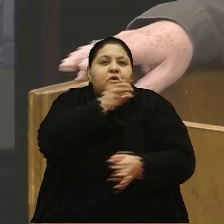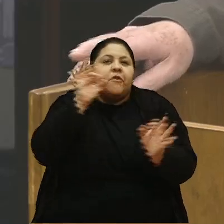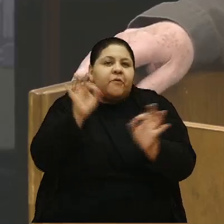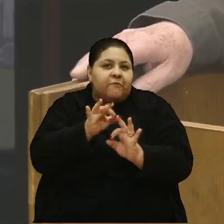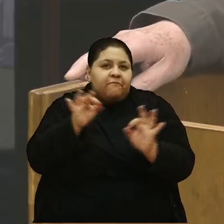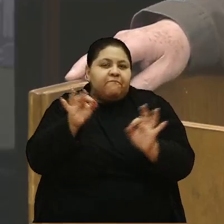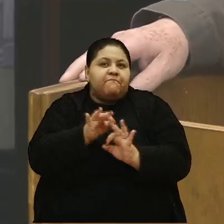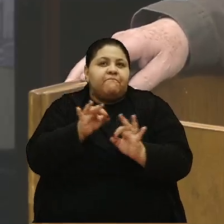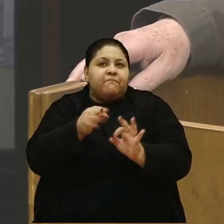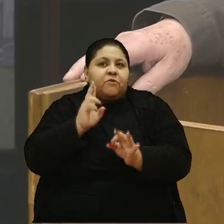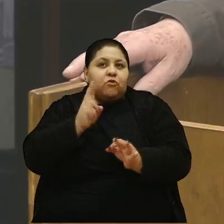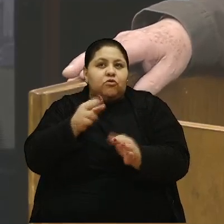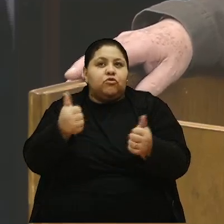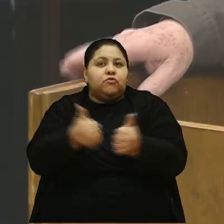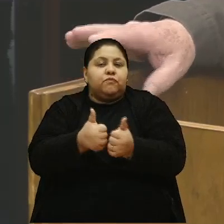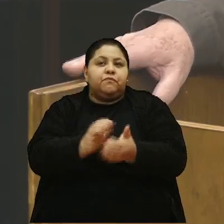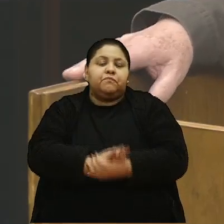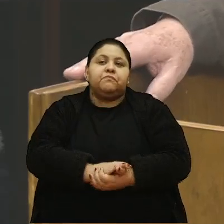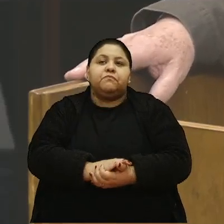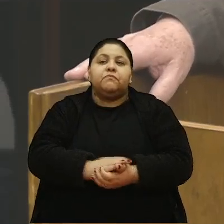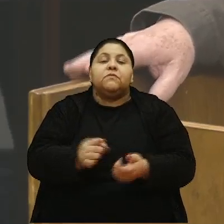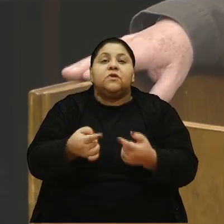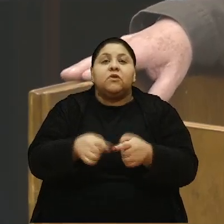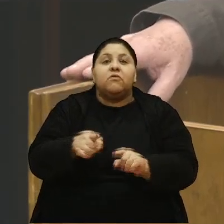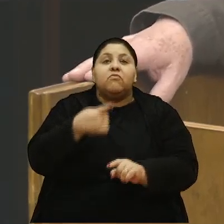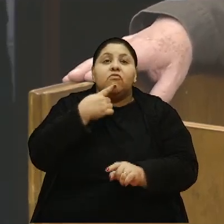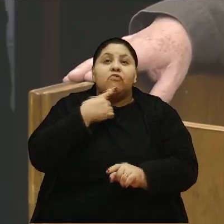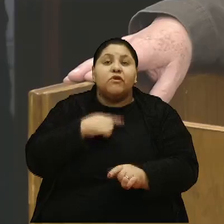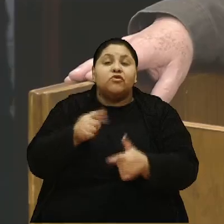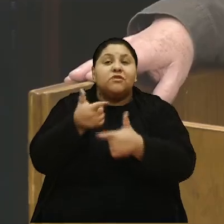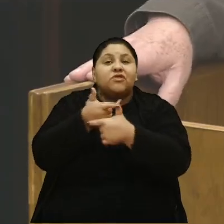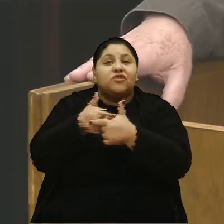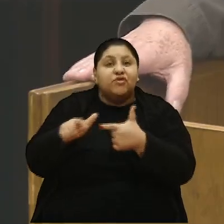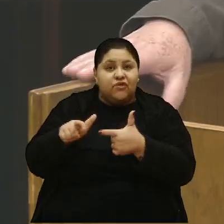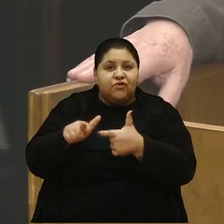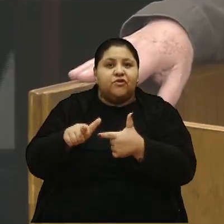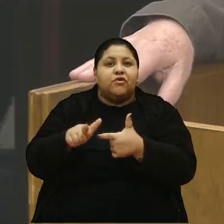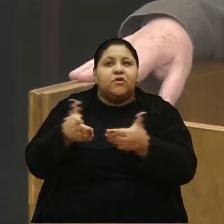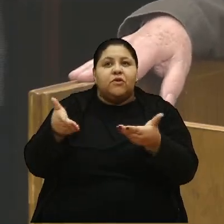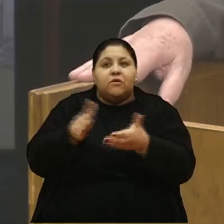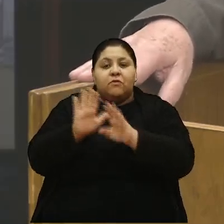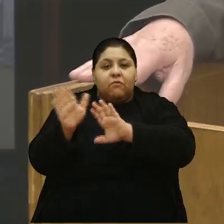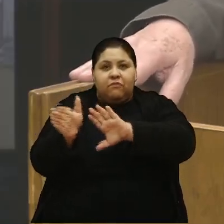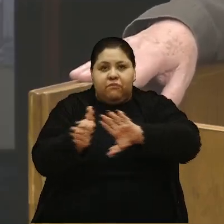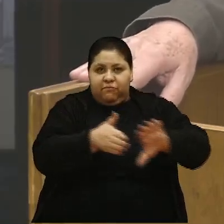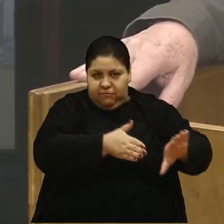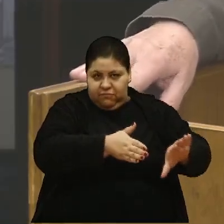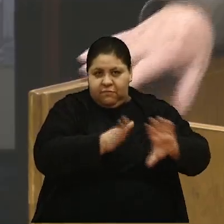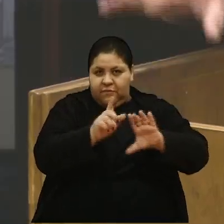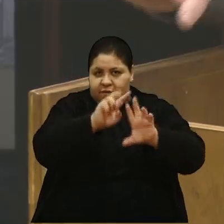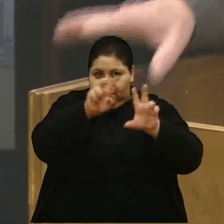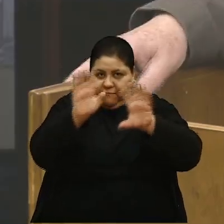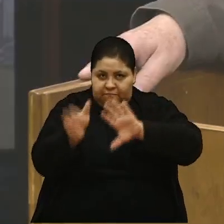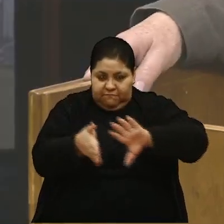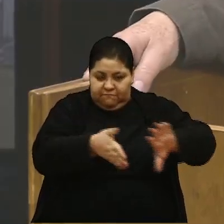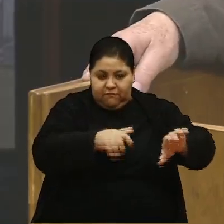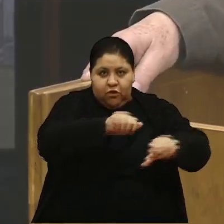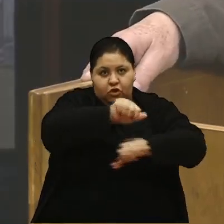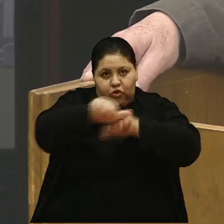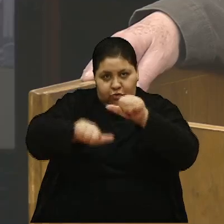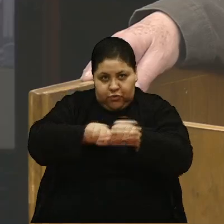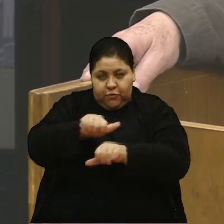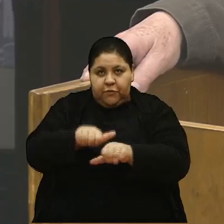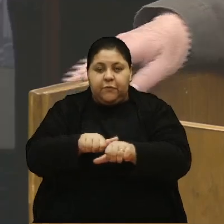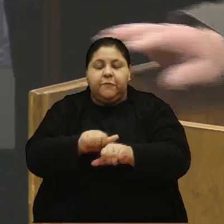que lá se encontram. Mas eu gostaria de dividir hoje, deixando esse assunto mais para um lado, do ponto de vista mais